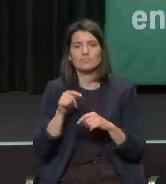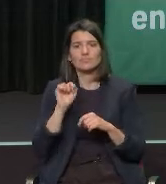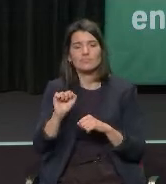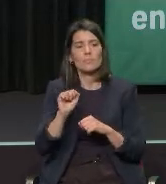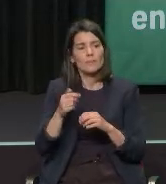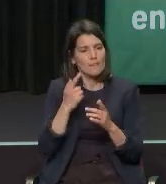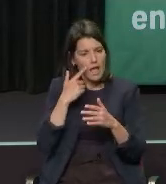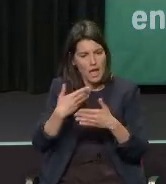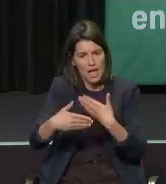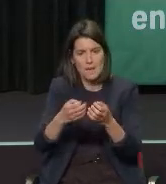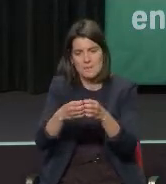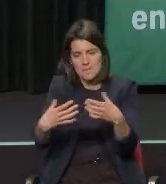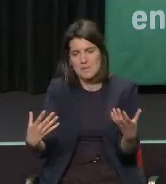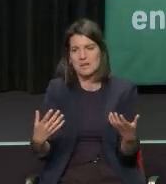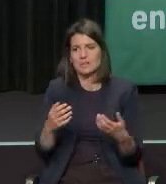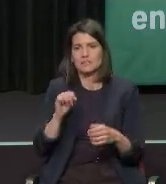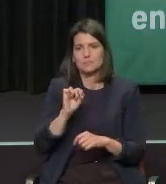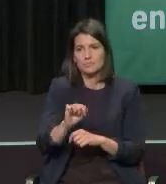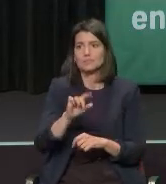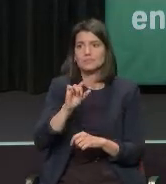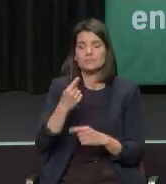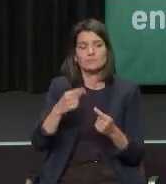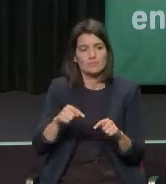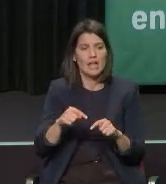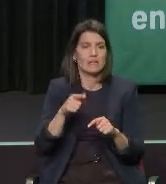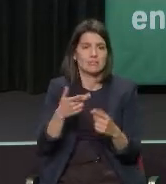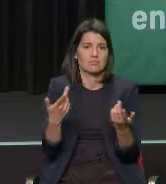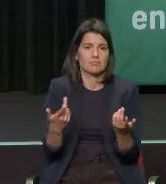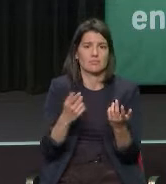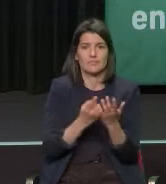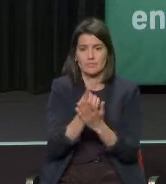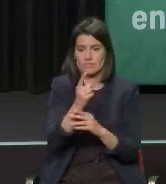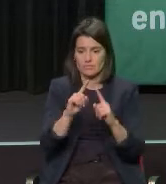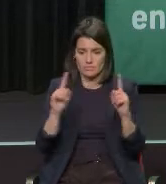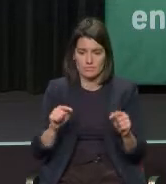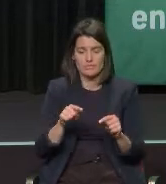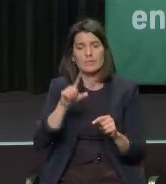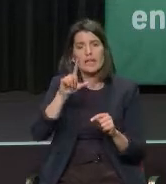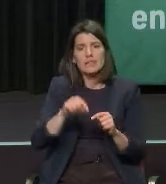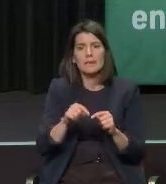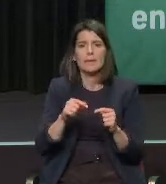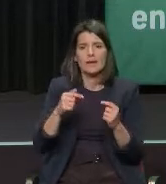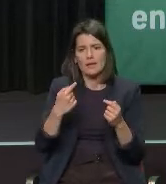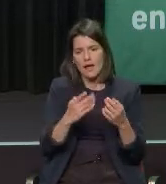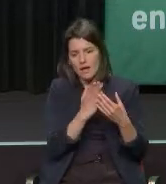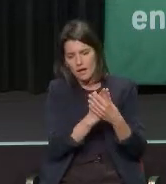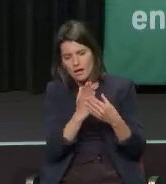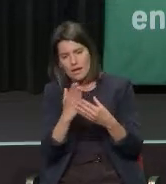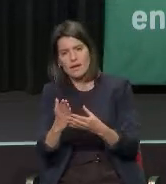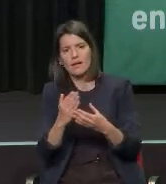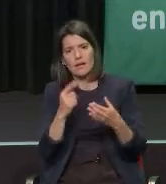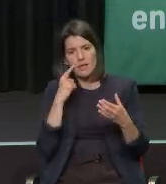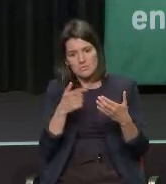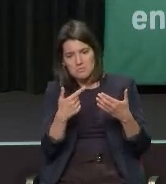em contínuo crescente. Isto, para além de ter este geocatálogo, temos uma aplicação que permite interagir com a informação e temos várias